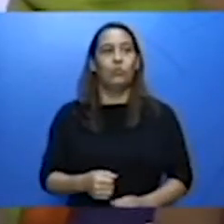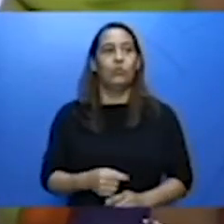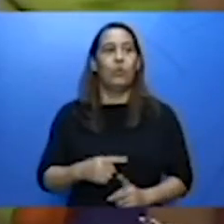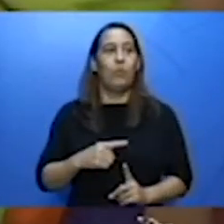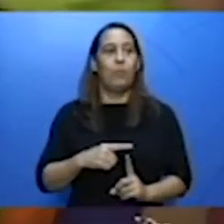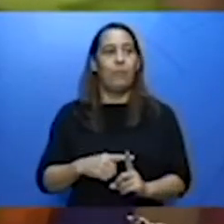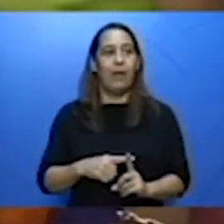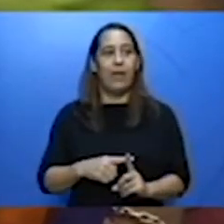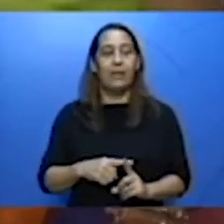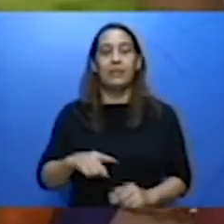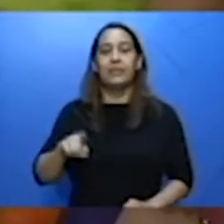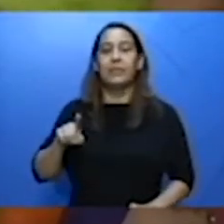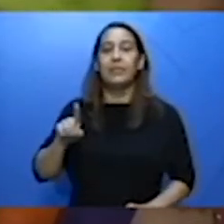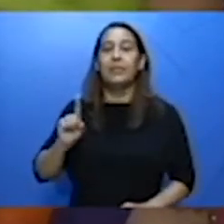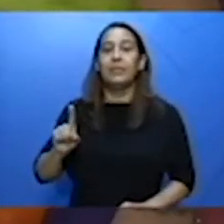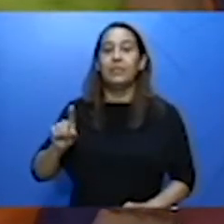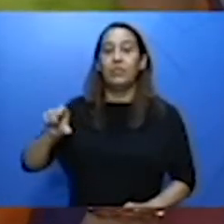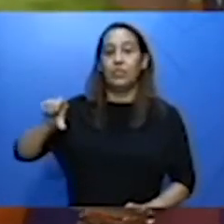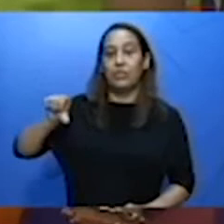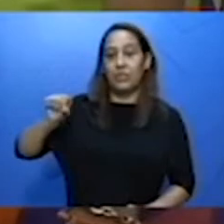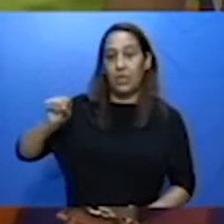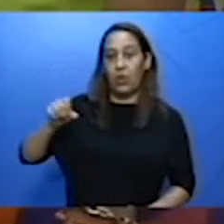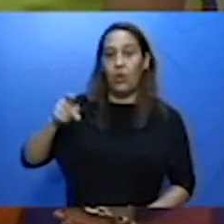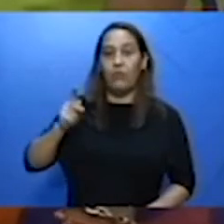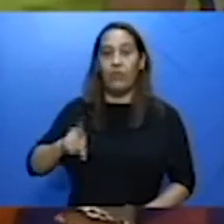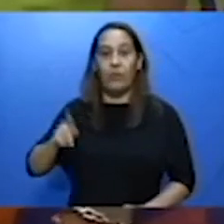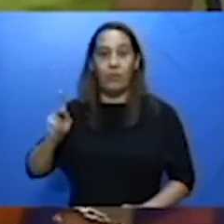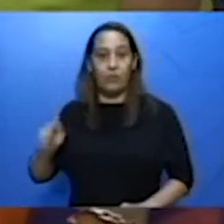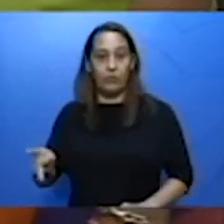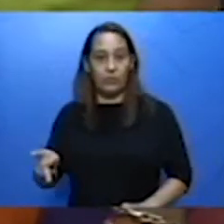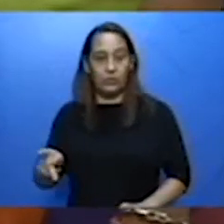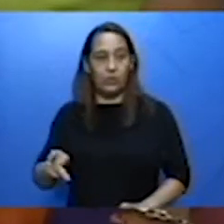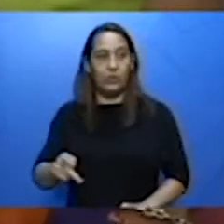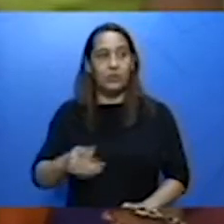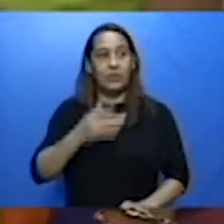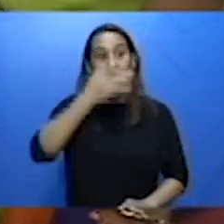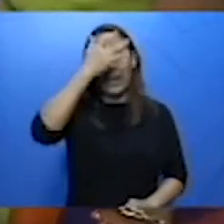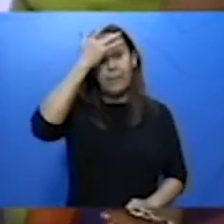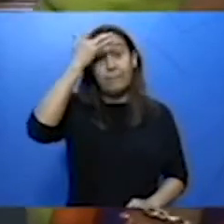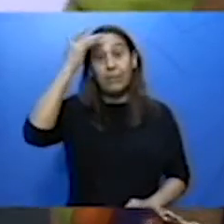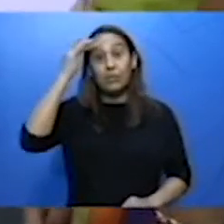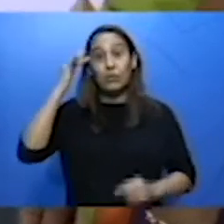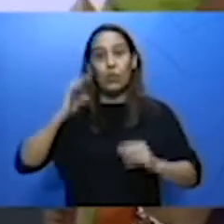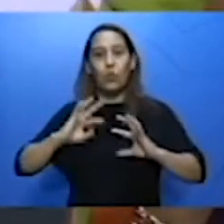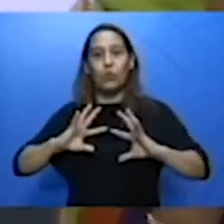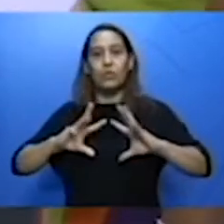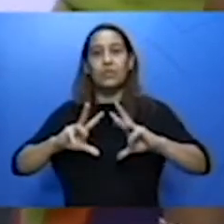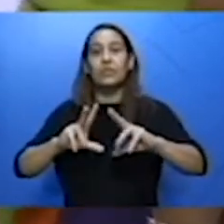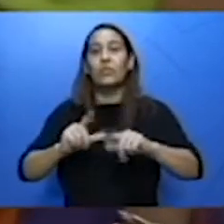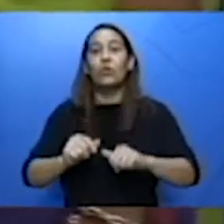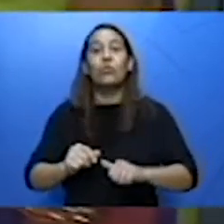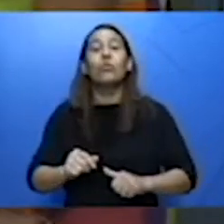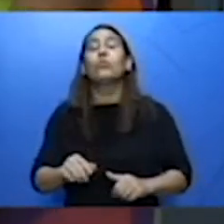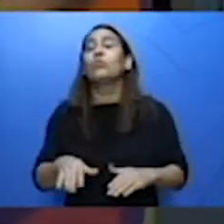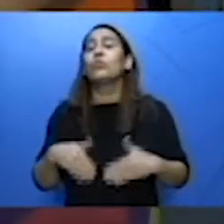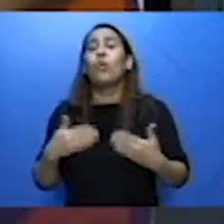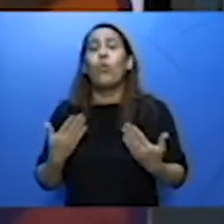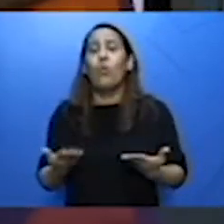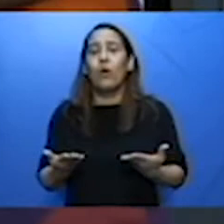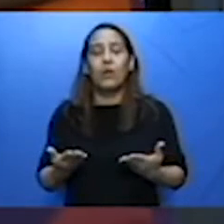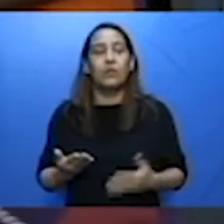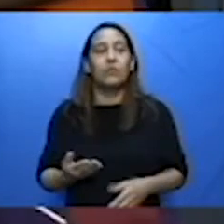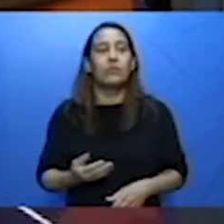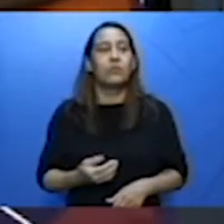73 mais, porque eu vou fazer uma adição, o 19. Passa aquele tracinho